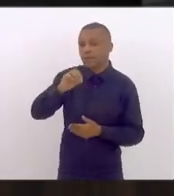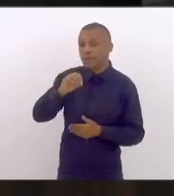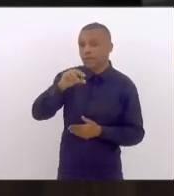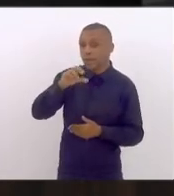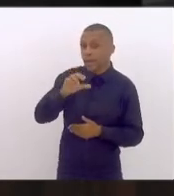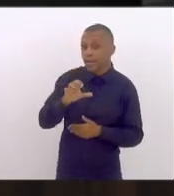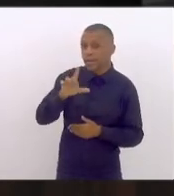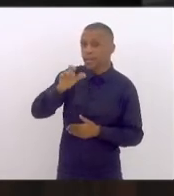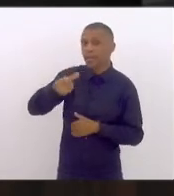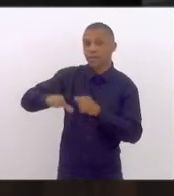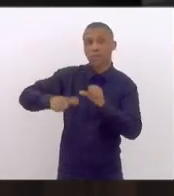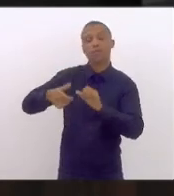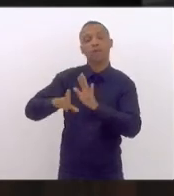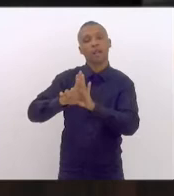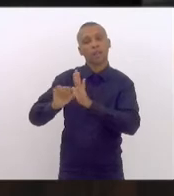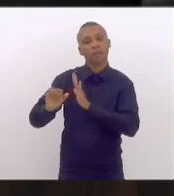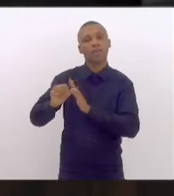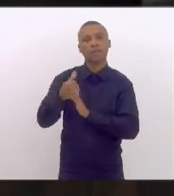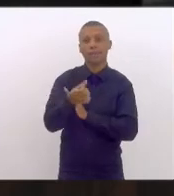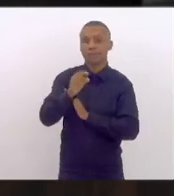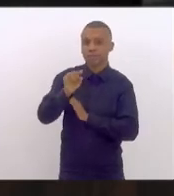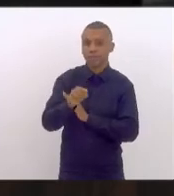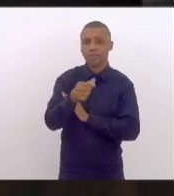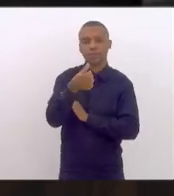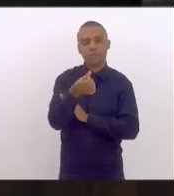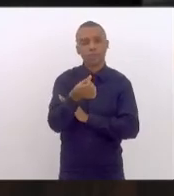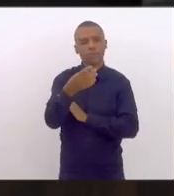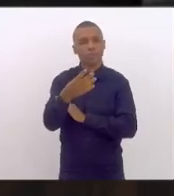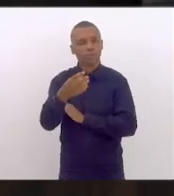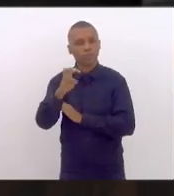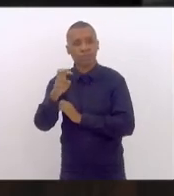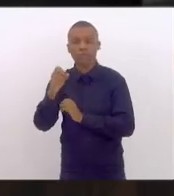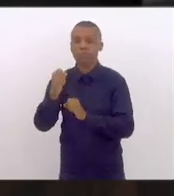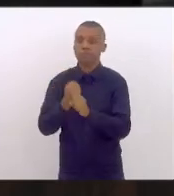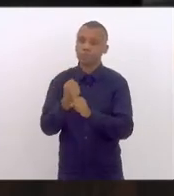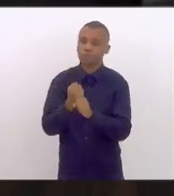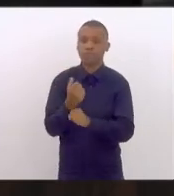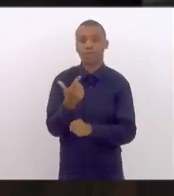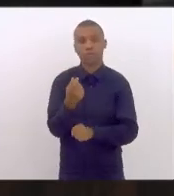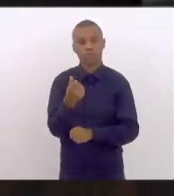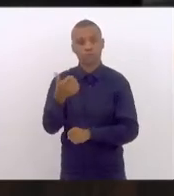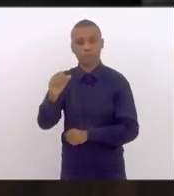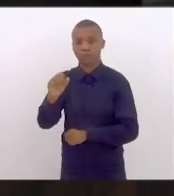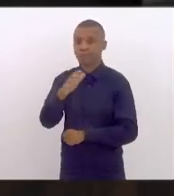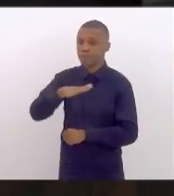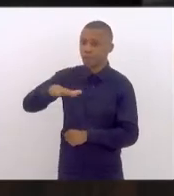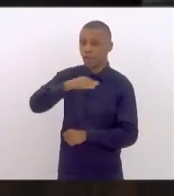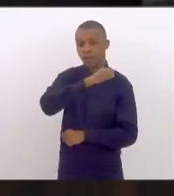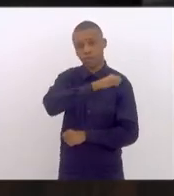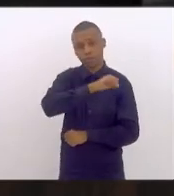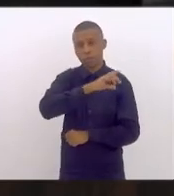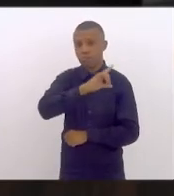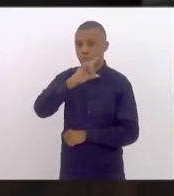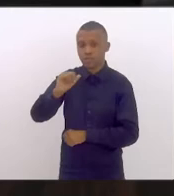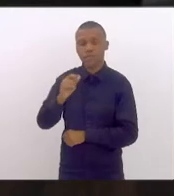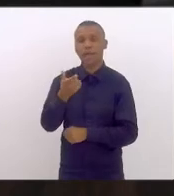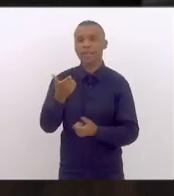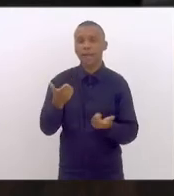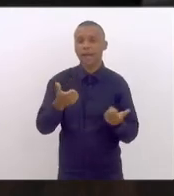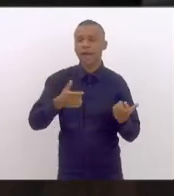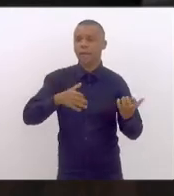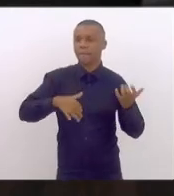altera a lei 5.645 de 6 de janeiro de 2010 instituído no âmbito do Estado do Rio de Janeiro o dia da bossa nova